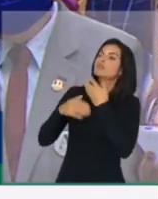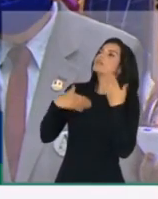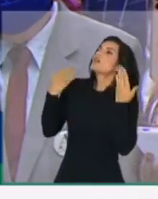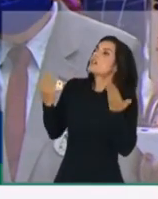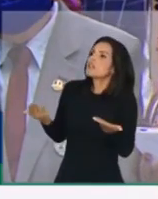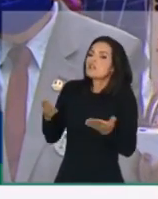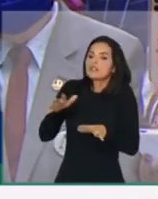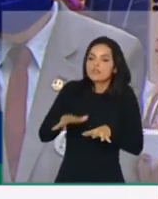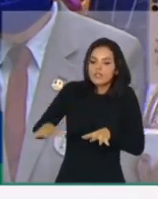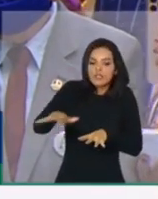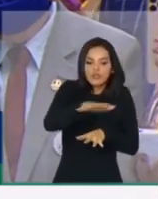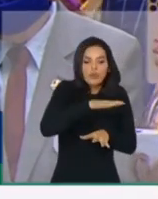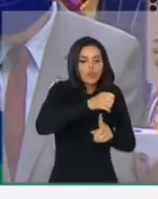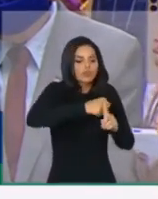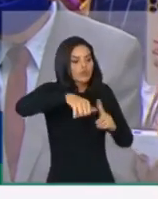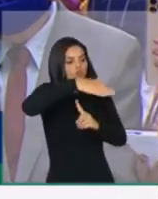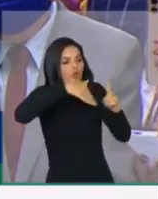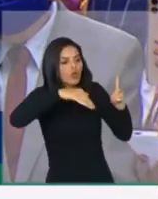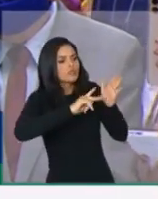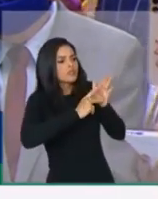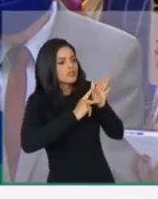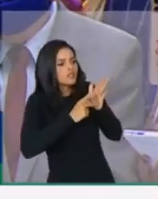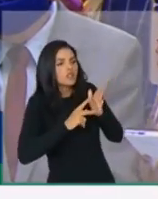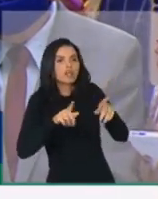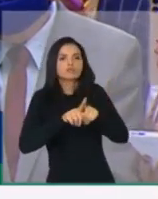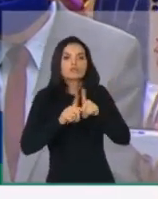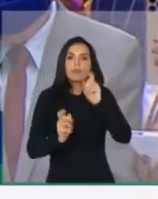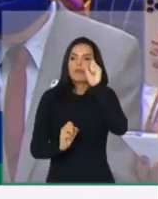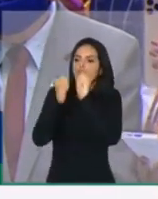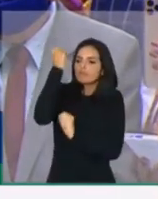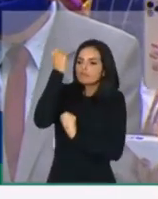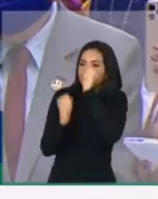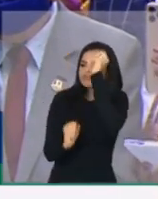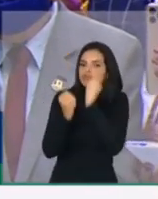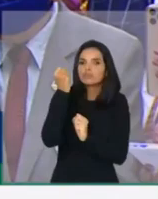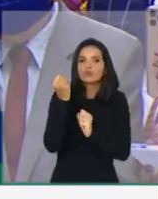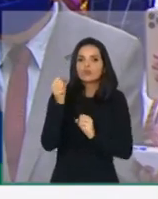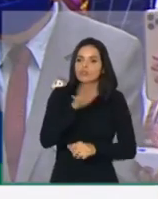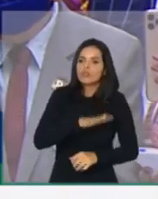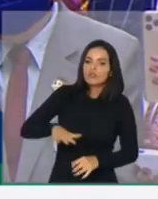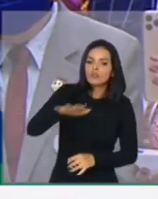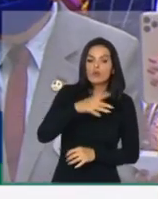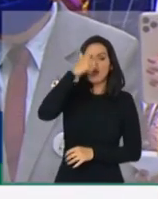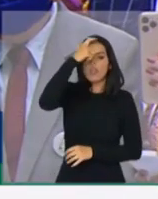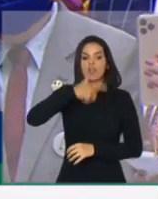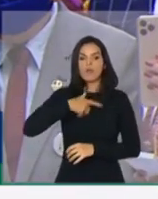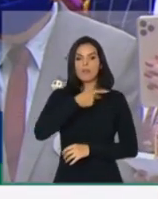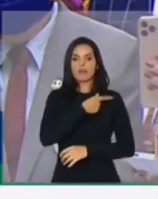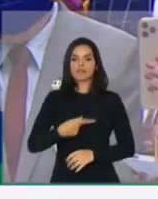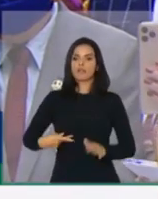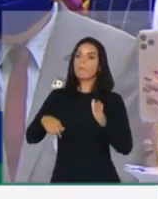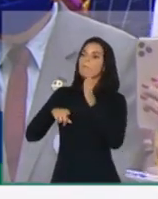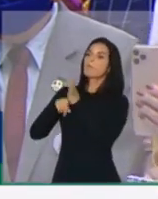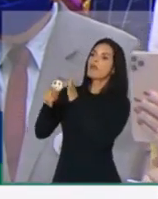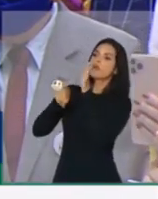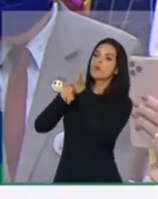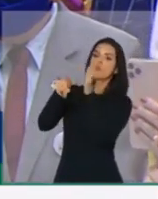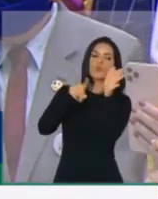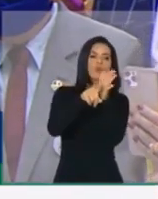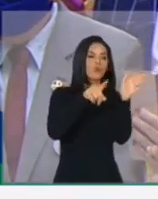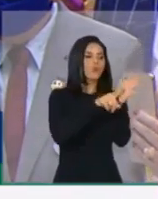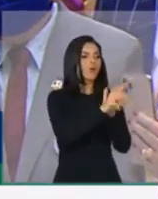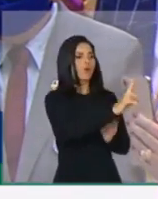sociedade civil, aos sindicatos, aos setores produtivos do mercado, só para então obter